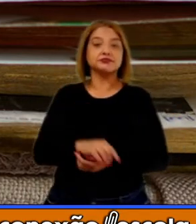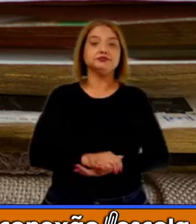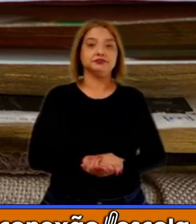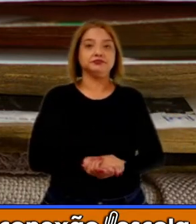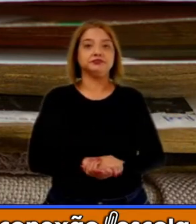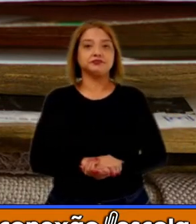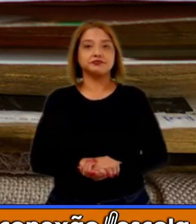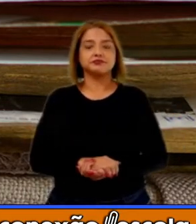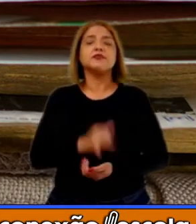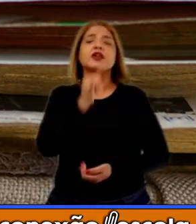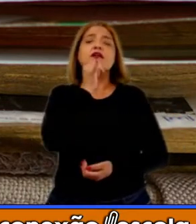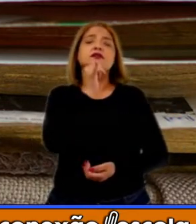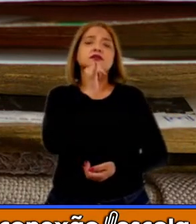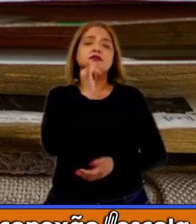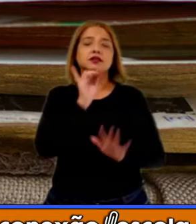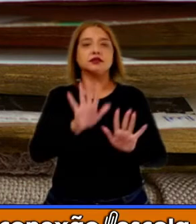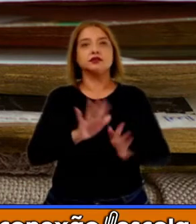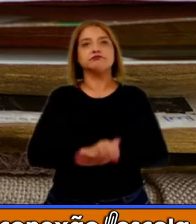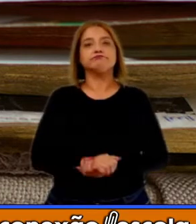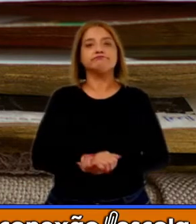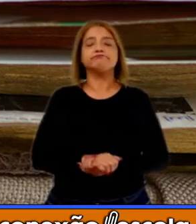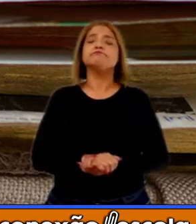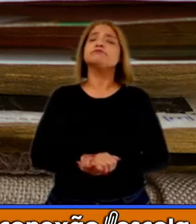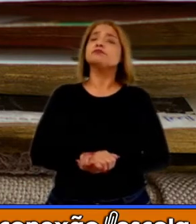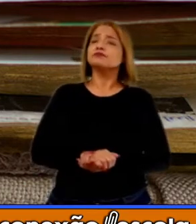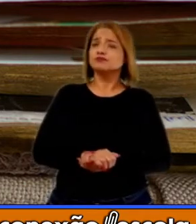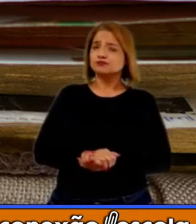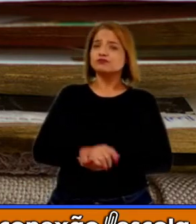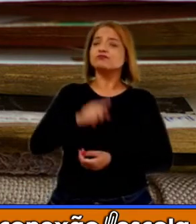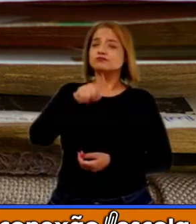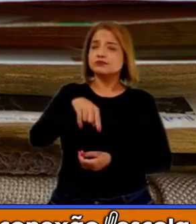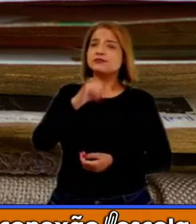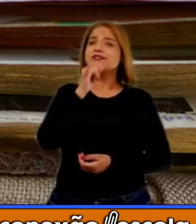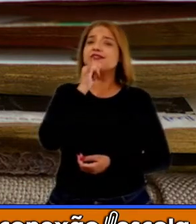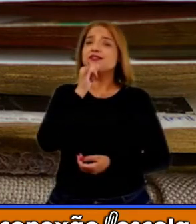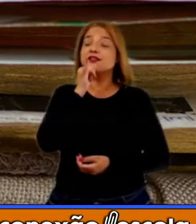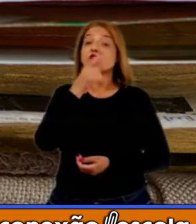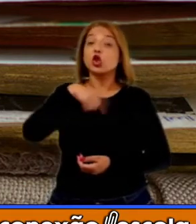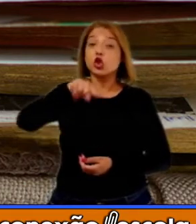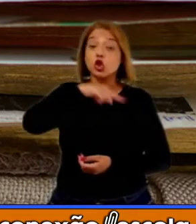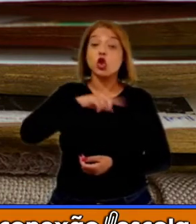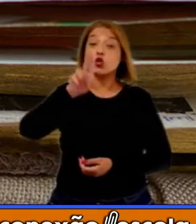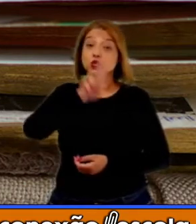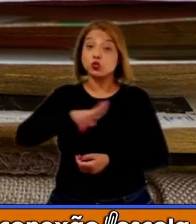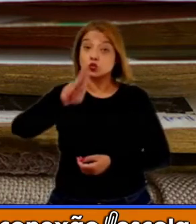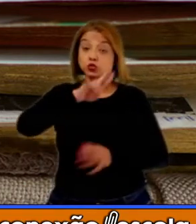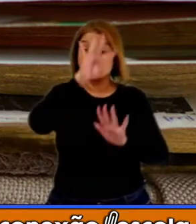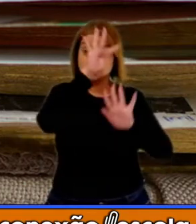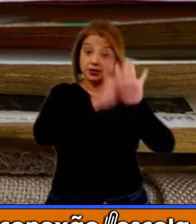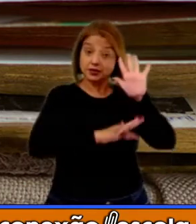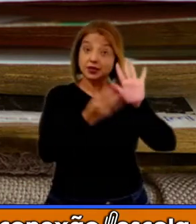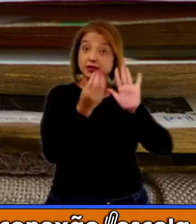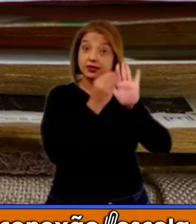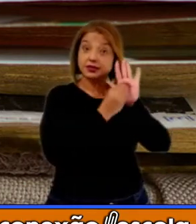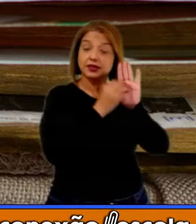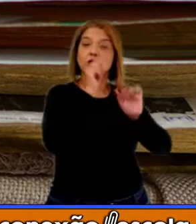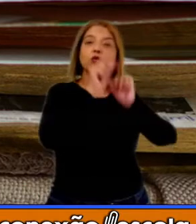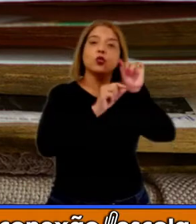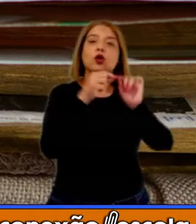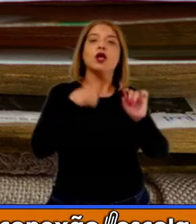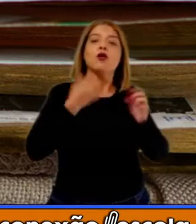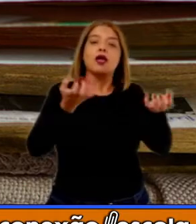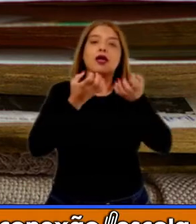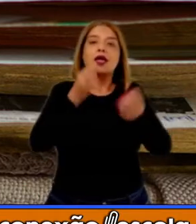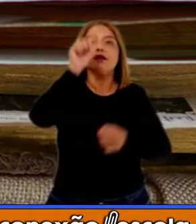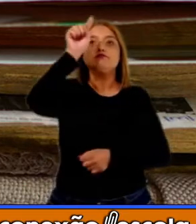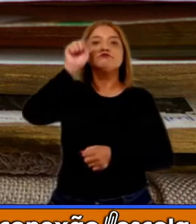Vamos lá, o exemplo. Esse é um exemplo que nós usamos no texto para exclamar alguma